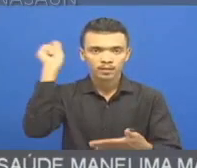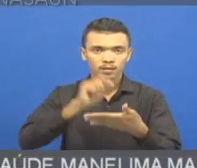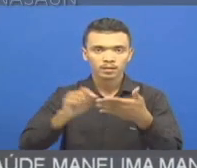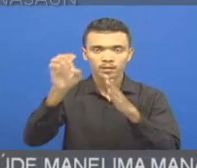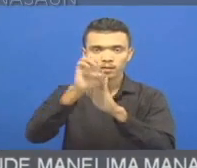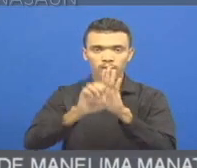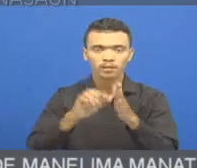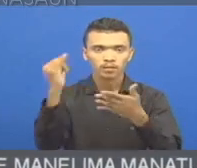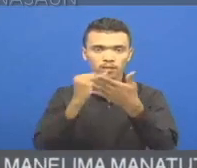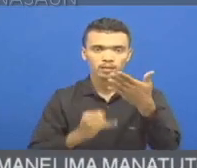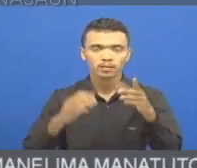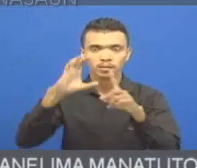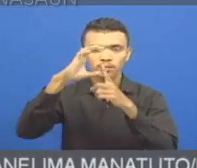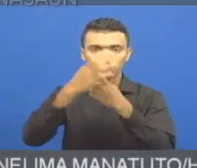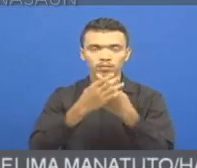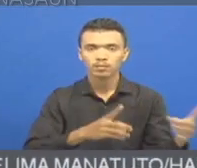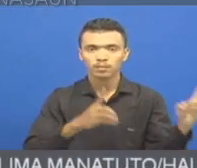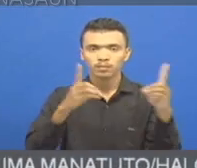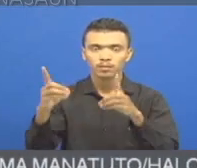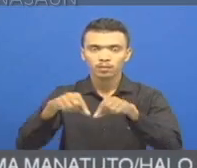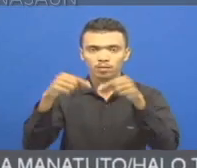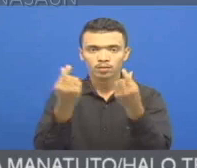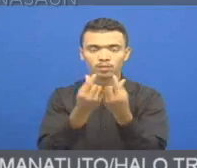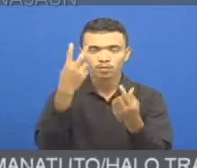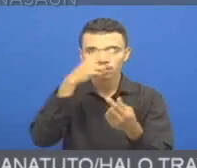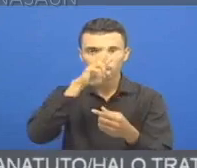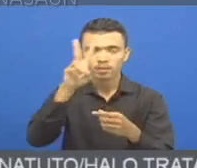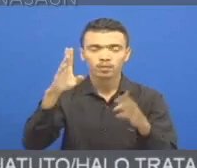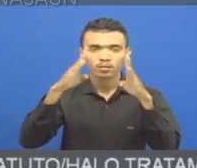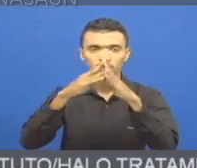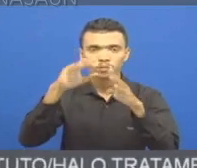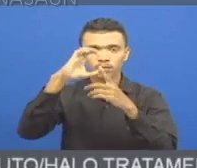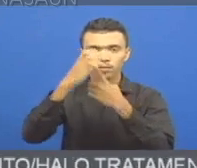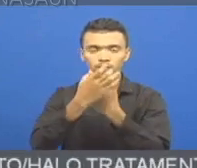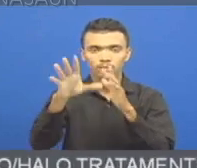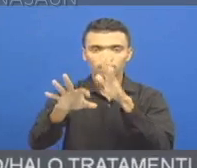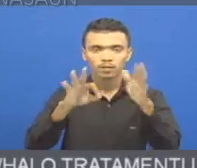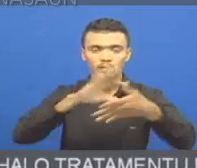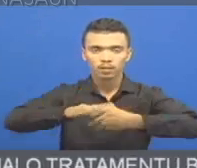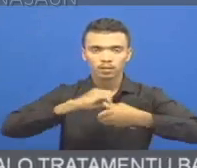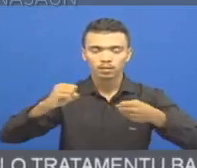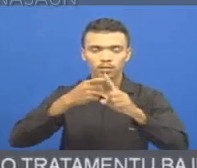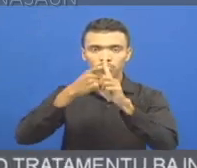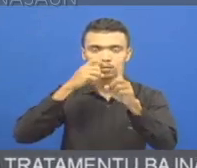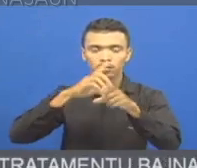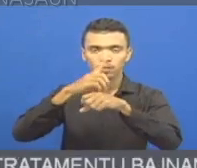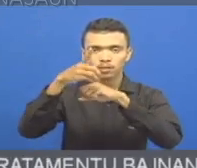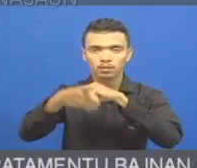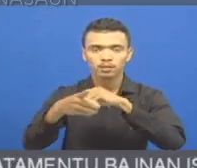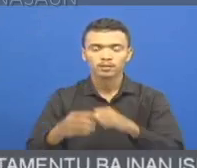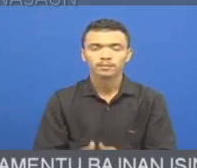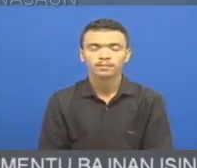Secretário de Estado de Arte e Cultura formou uma equipa técnica onde identifica uma lista de berretas estragos causa russo desastre